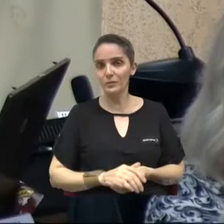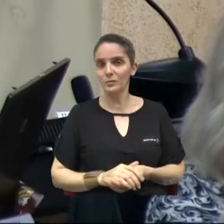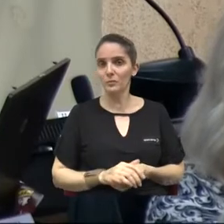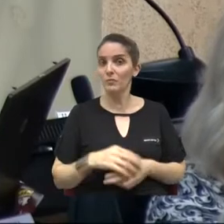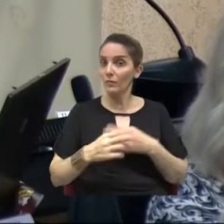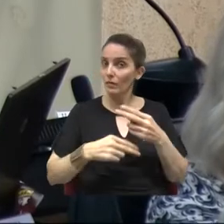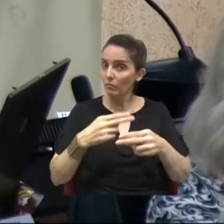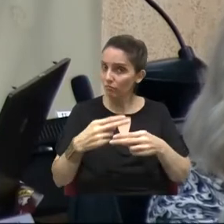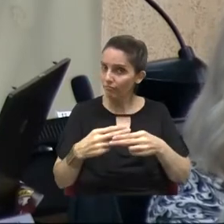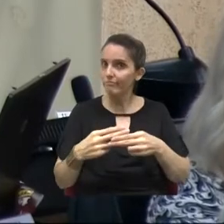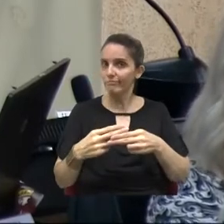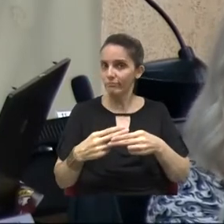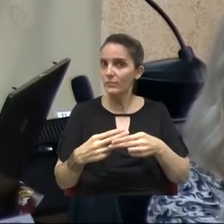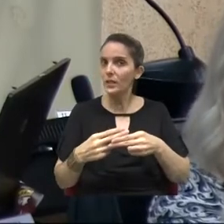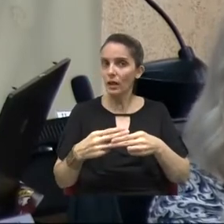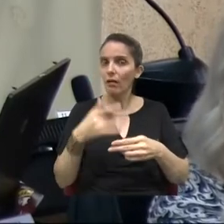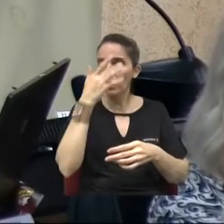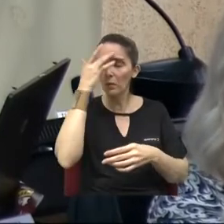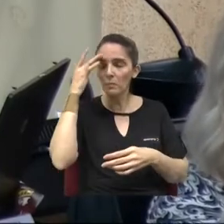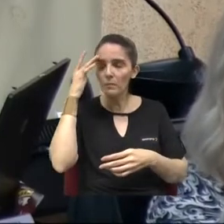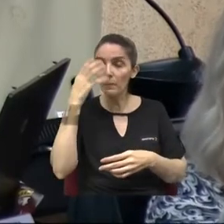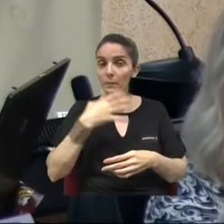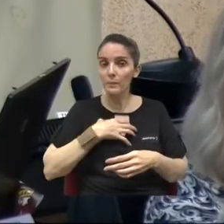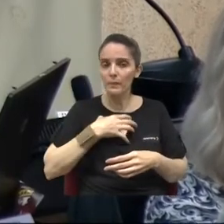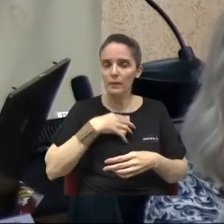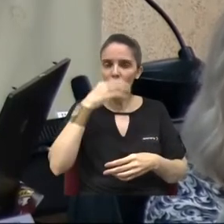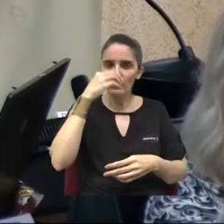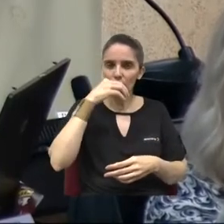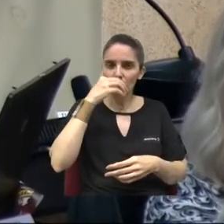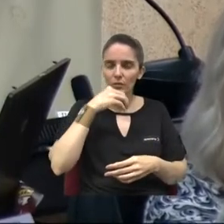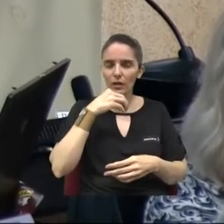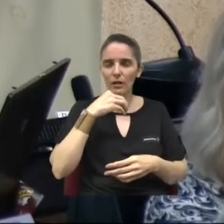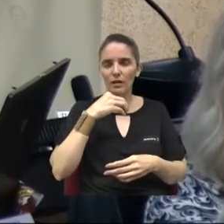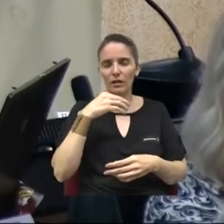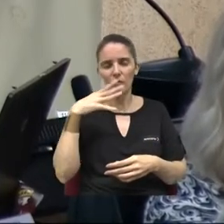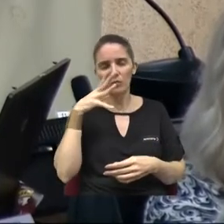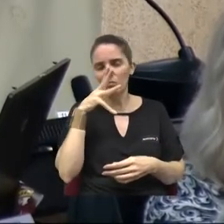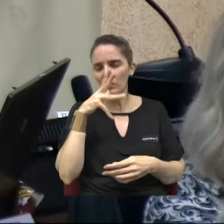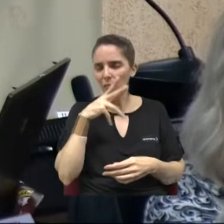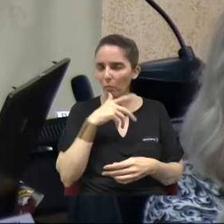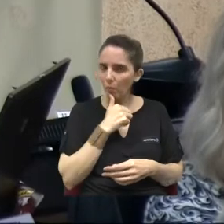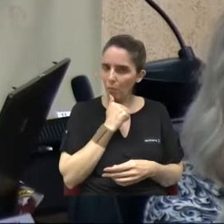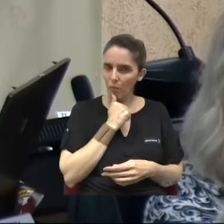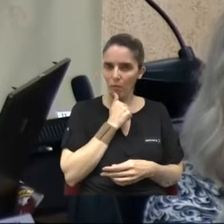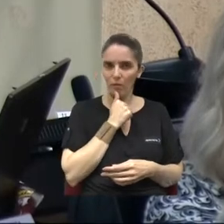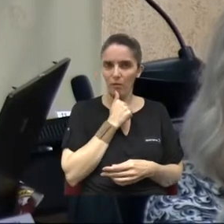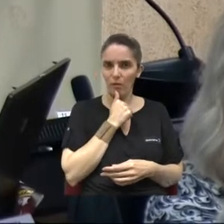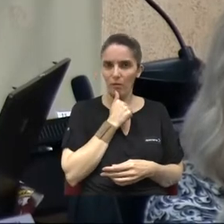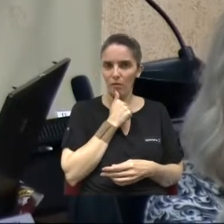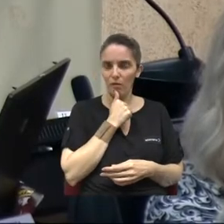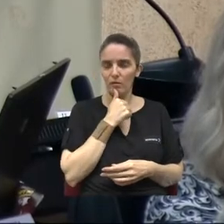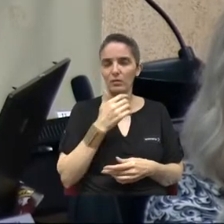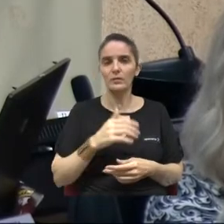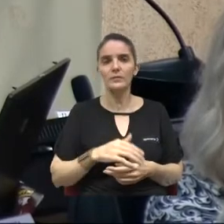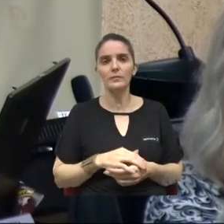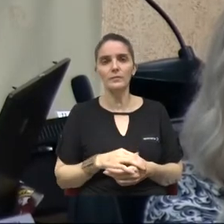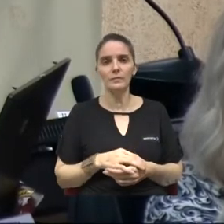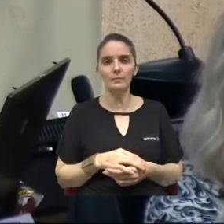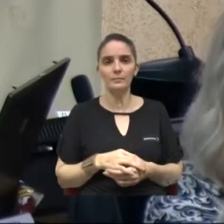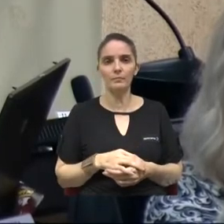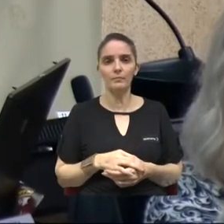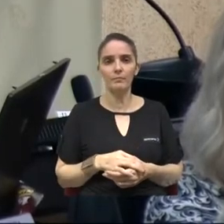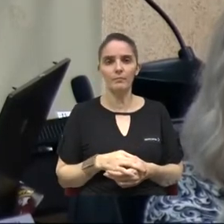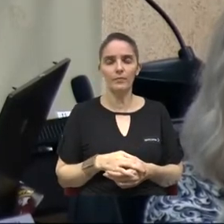quando ele se vê nessa situação e de que o resultado é lento, ele vê a situação que, às vezes, chega